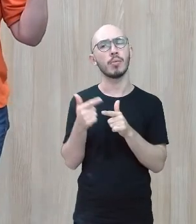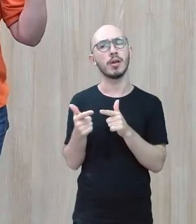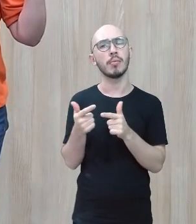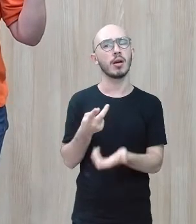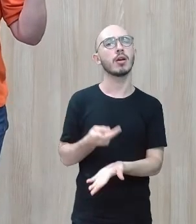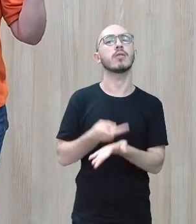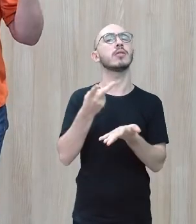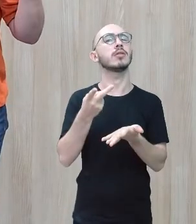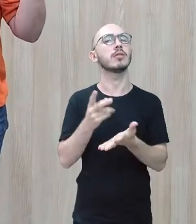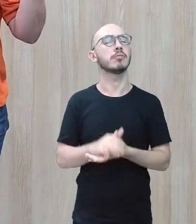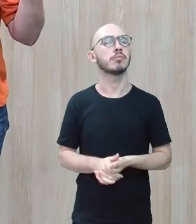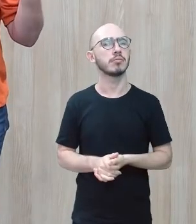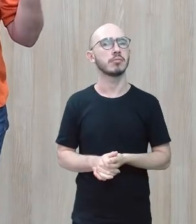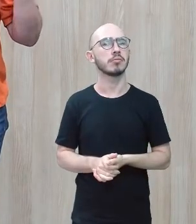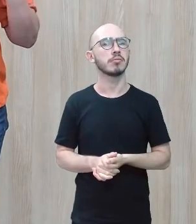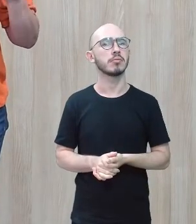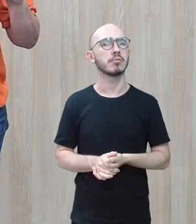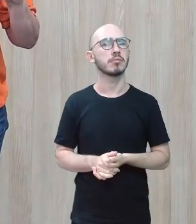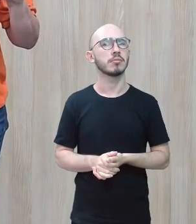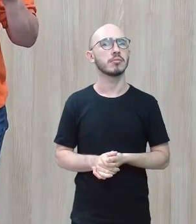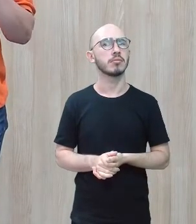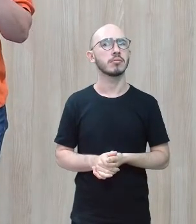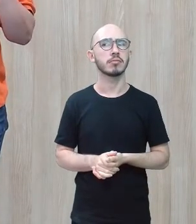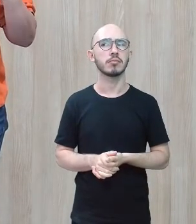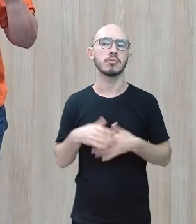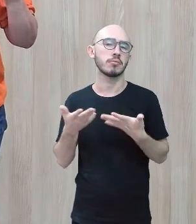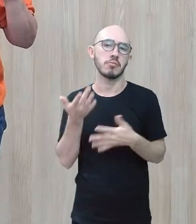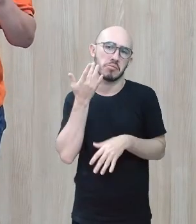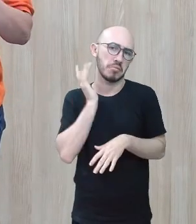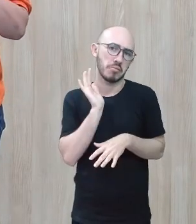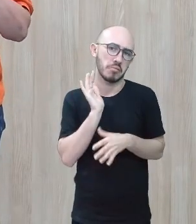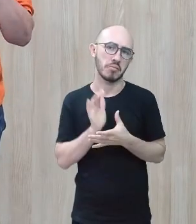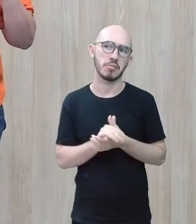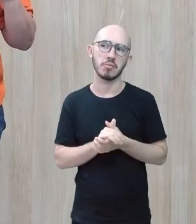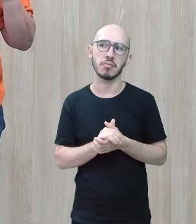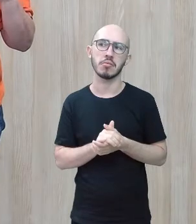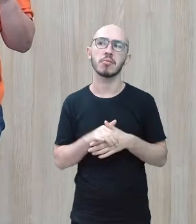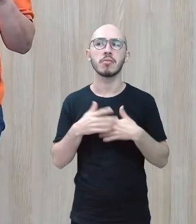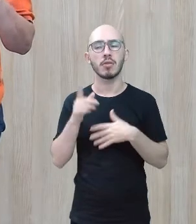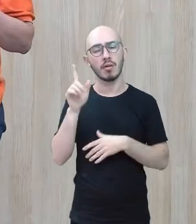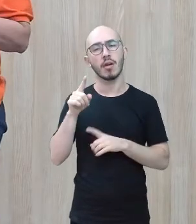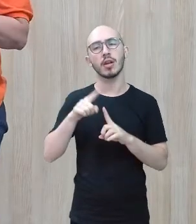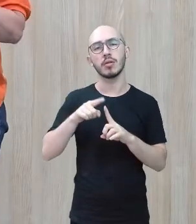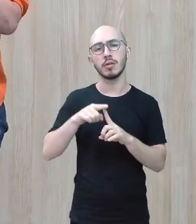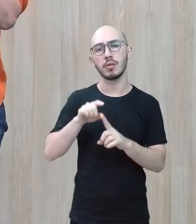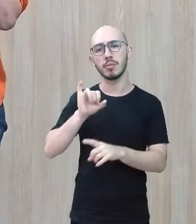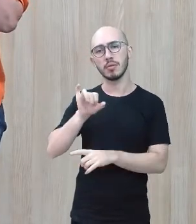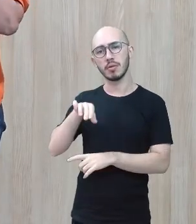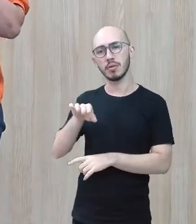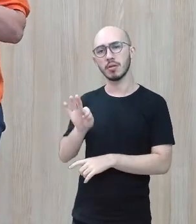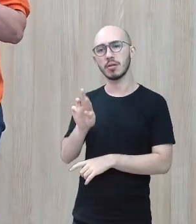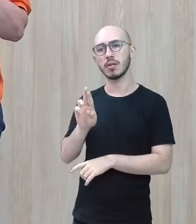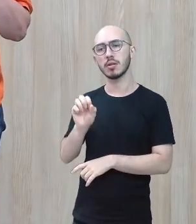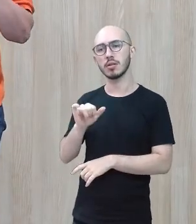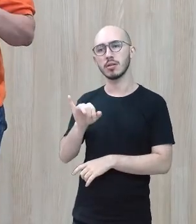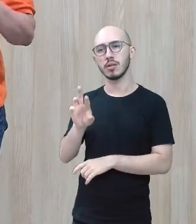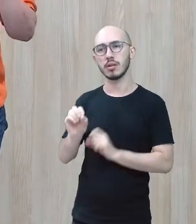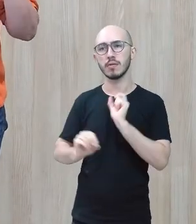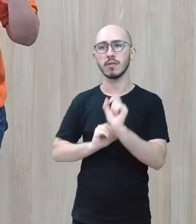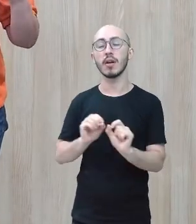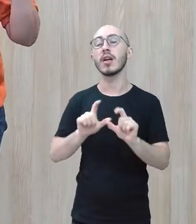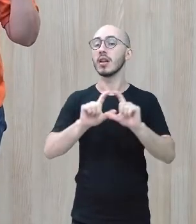ocorreram. Ocorreram o quê? Não tem. Nós não sabemos, então é intransitivo. E os problemas